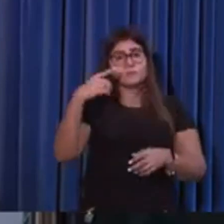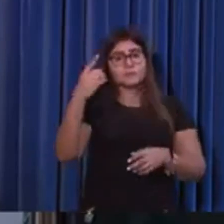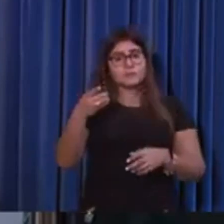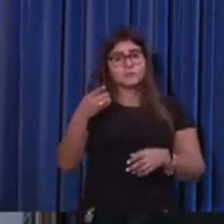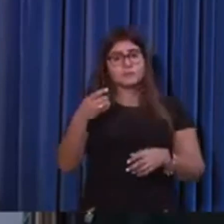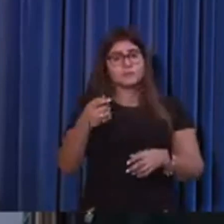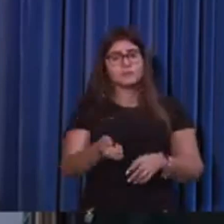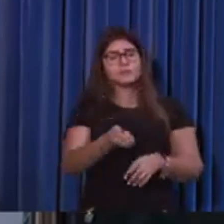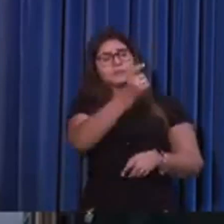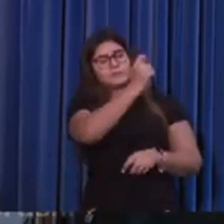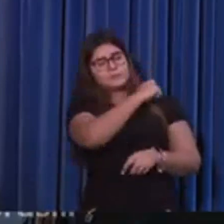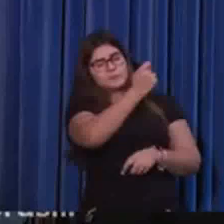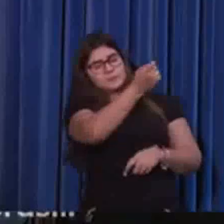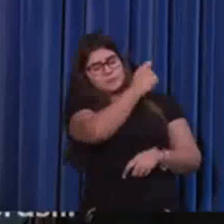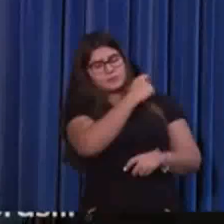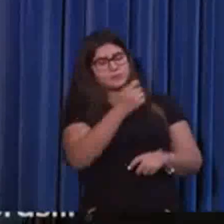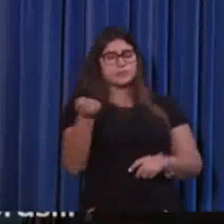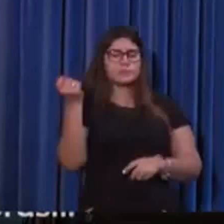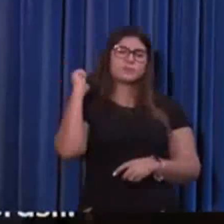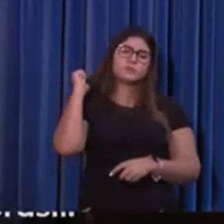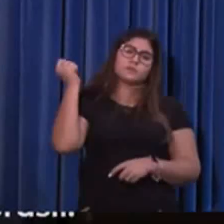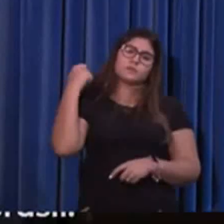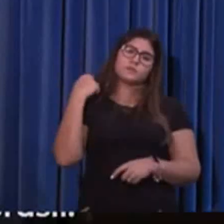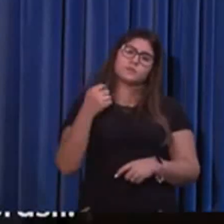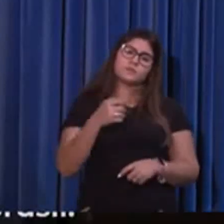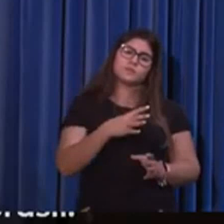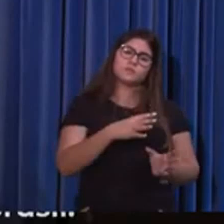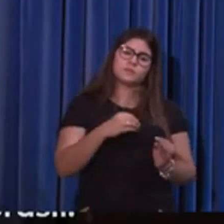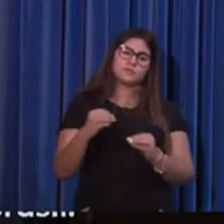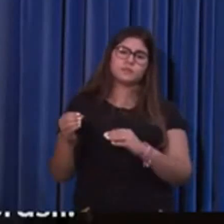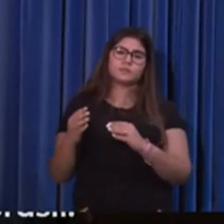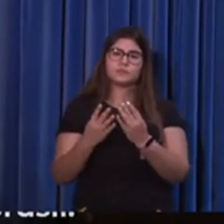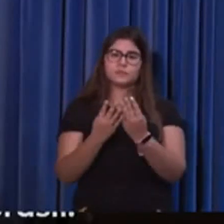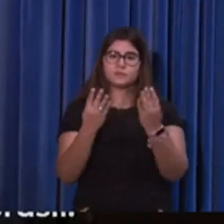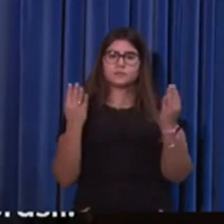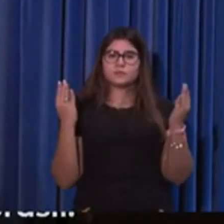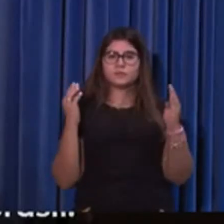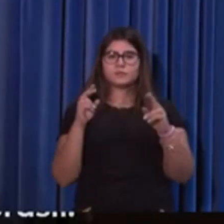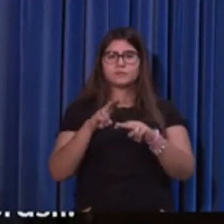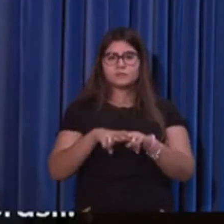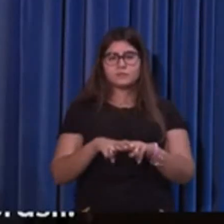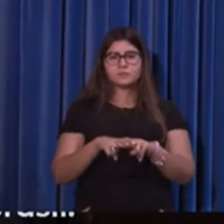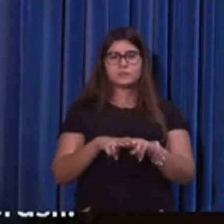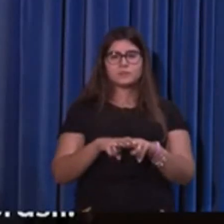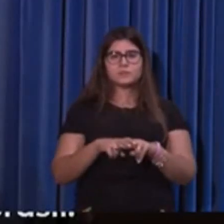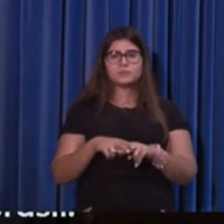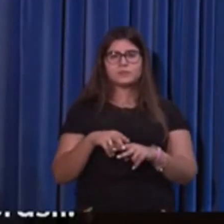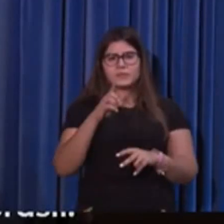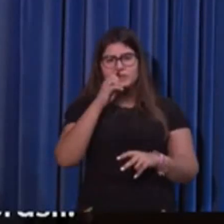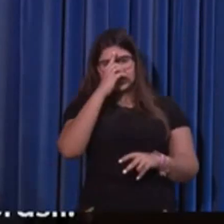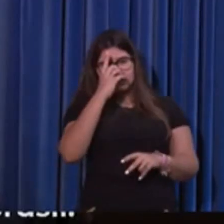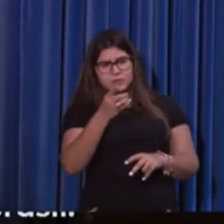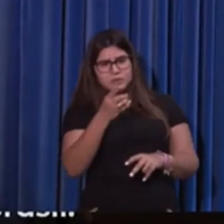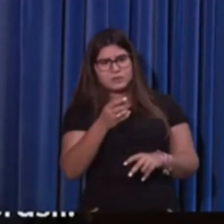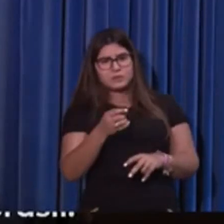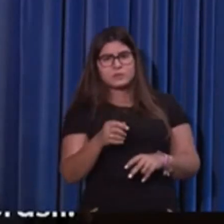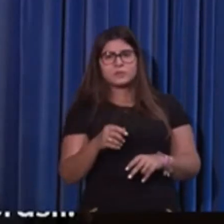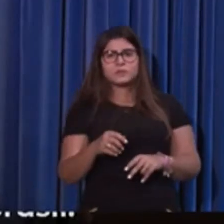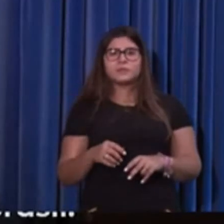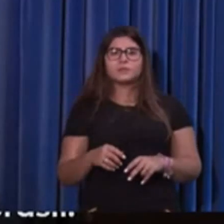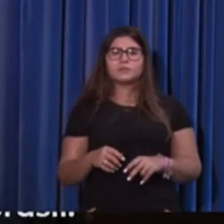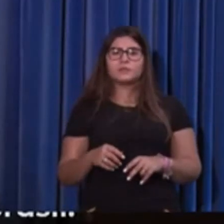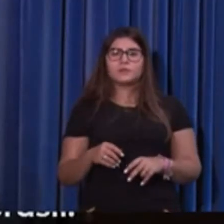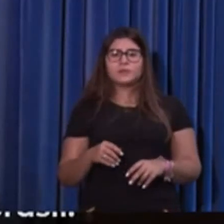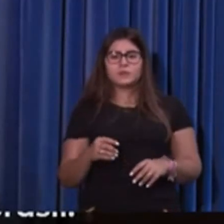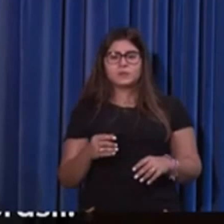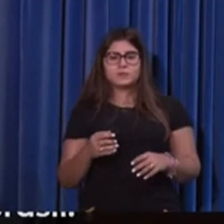darem muitos açoites, os lançaram no cárcere, ordenando ao carcereiro que os guardasse com toda a